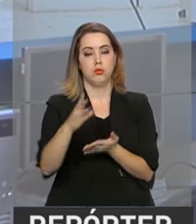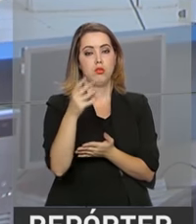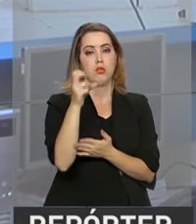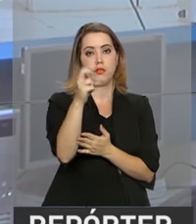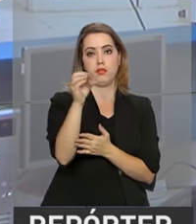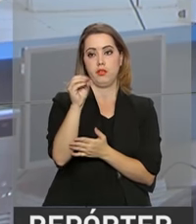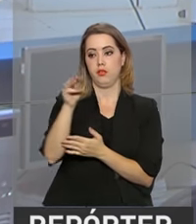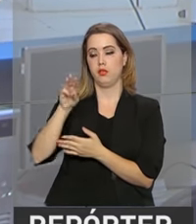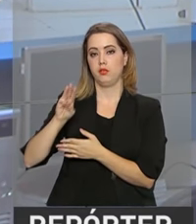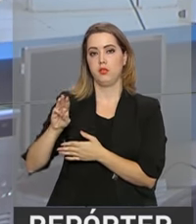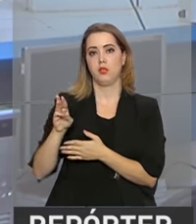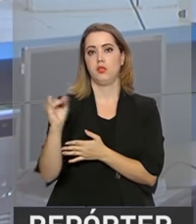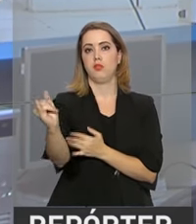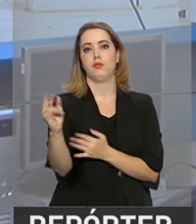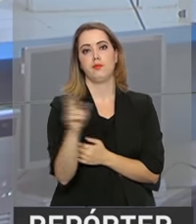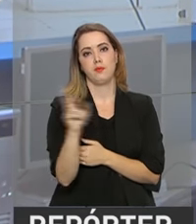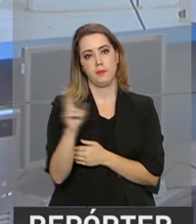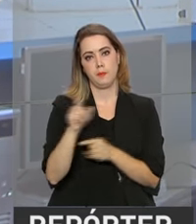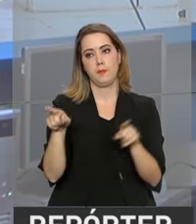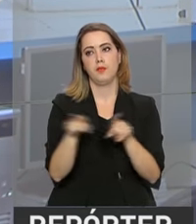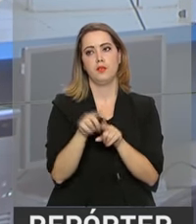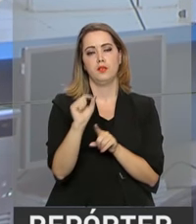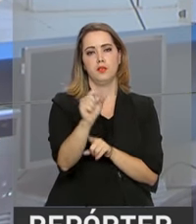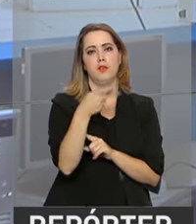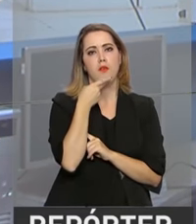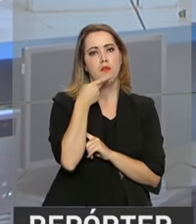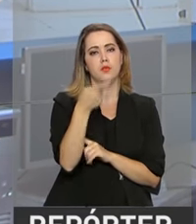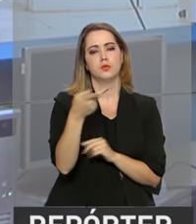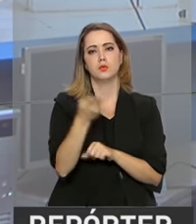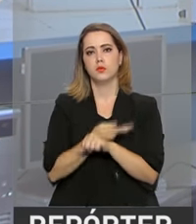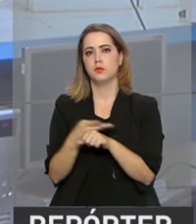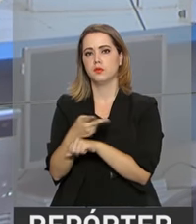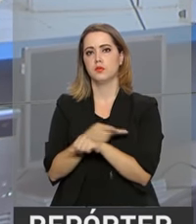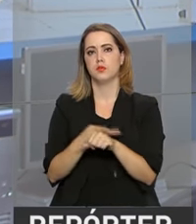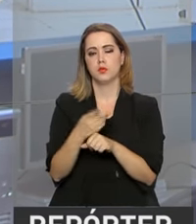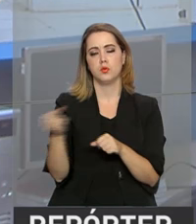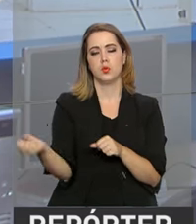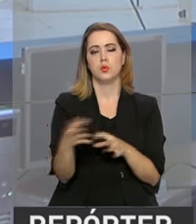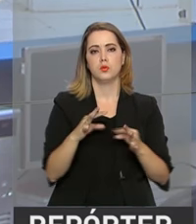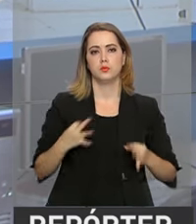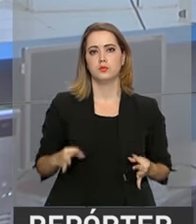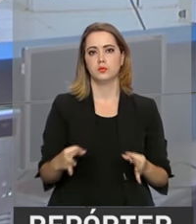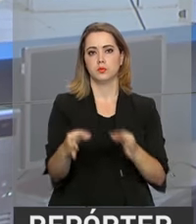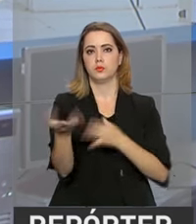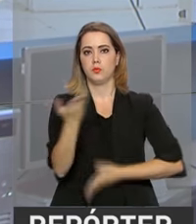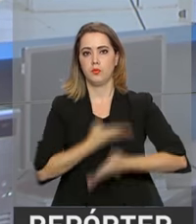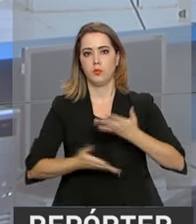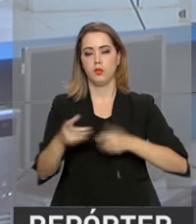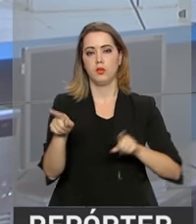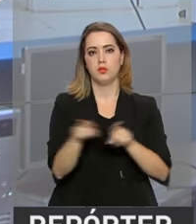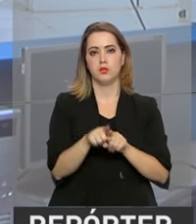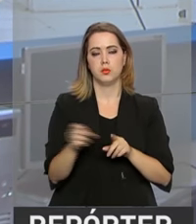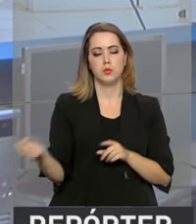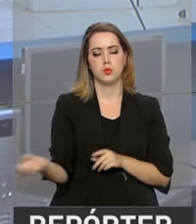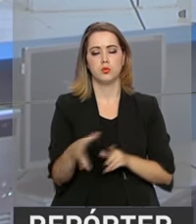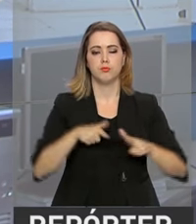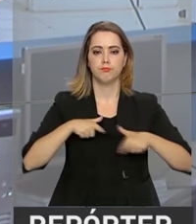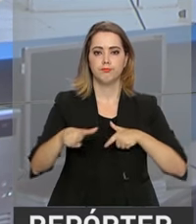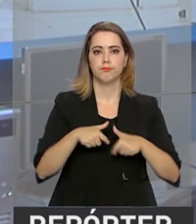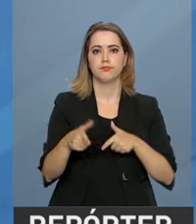de reais. Marques Beltrão disse que vai buscar inovação, competitividade e novos empregos para a